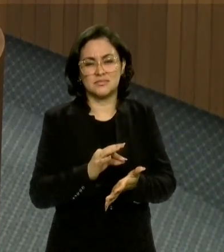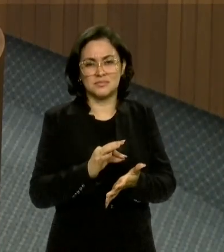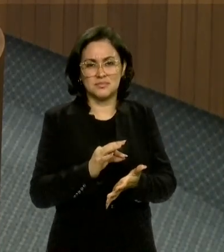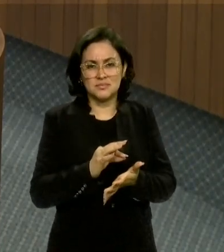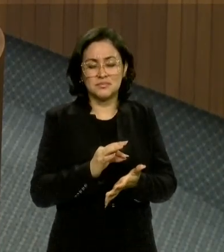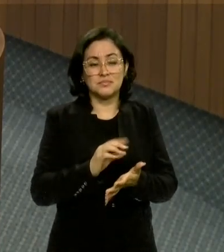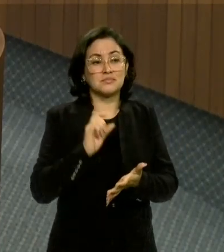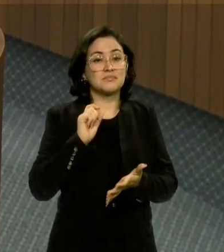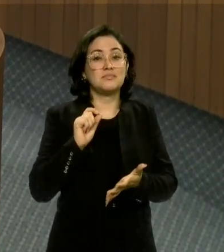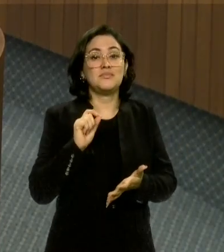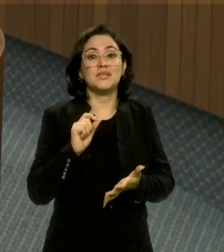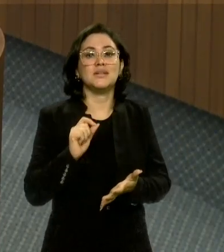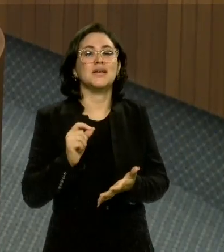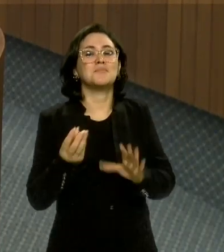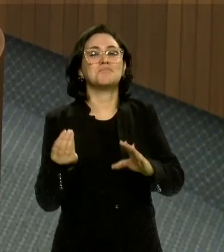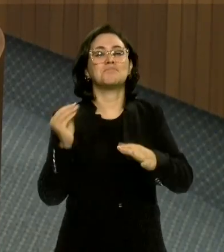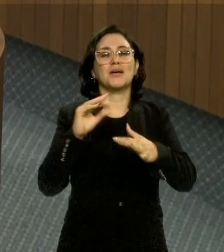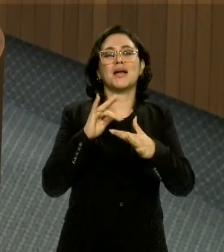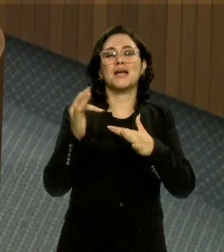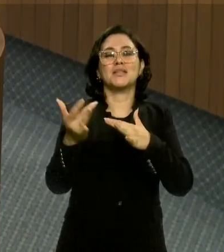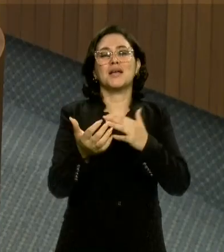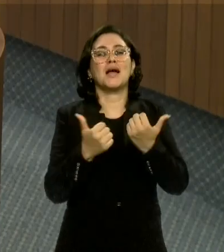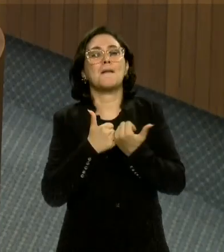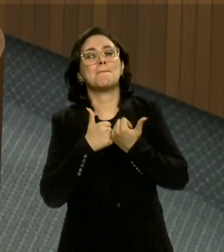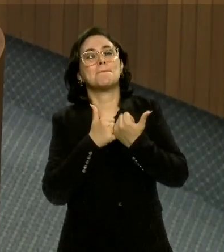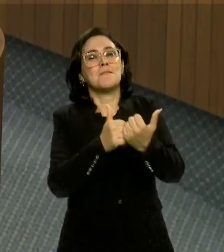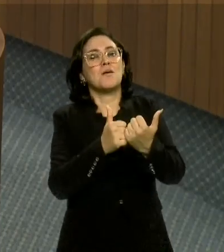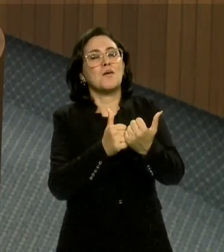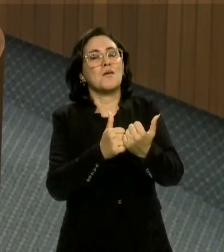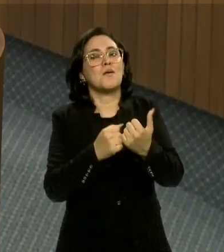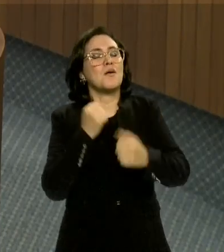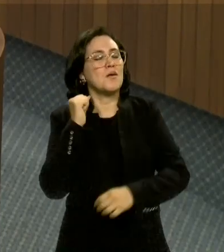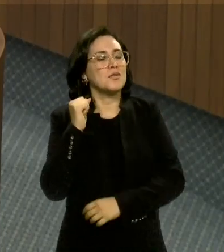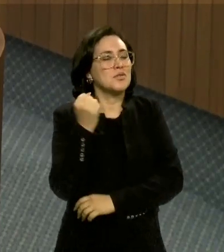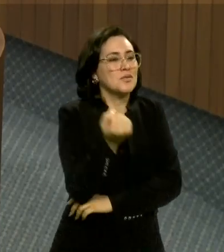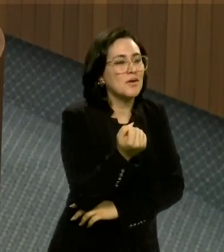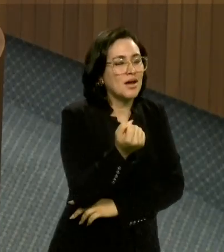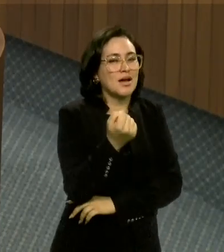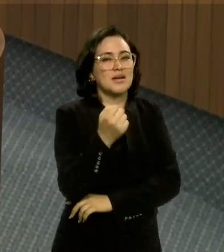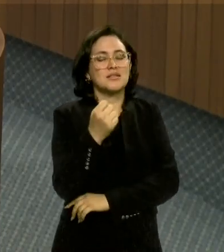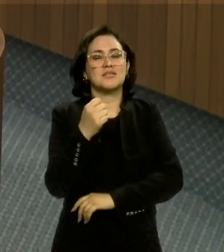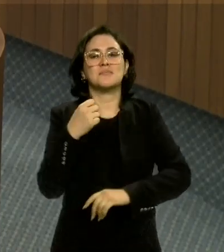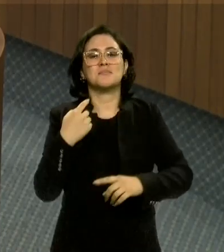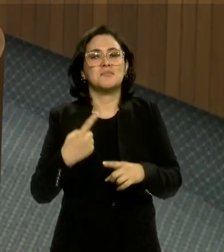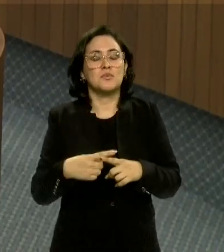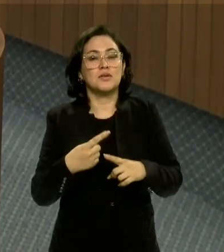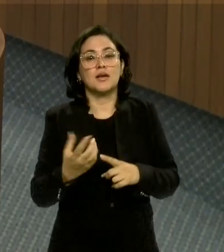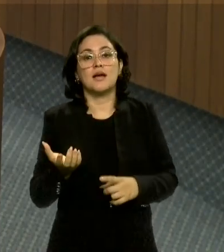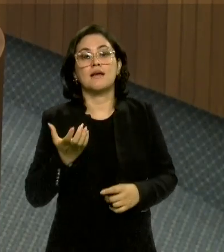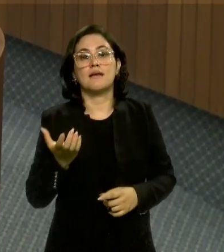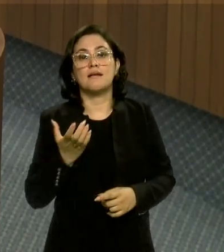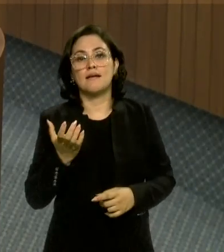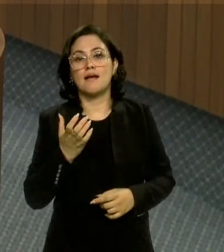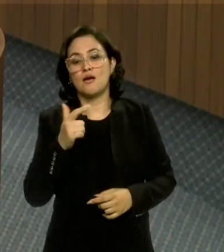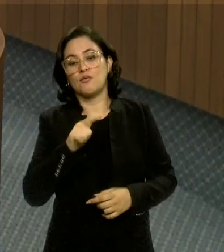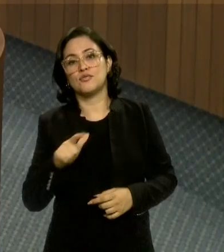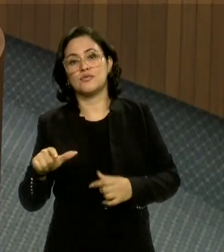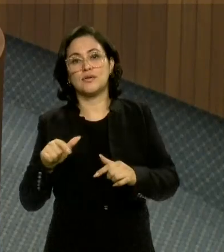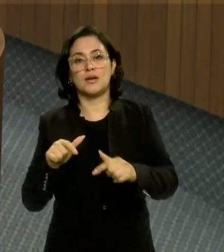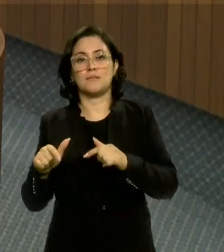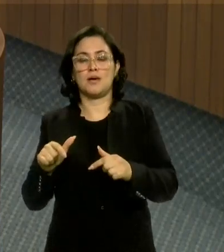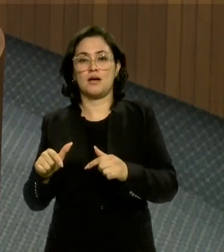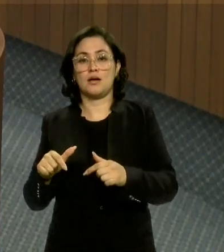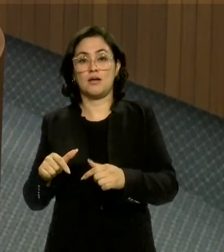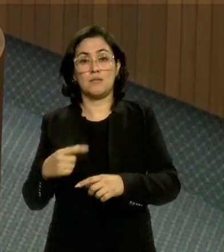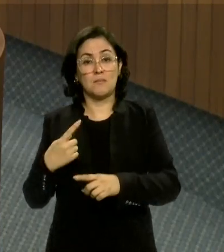cuidando. E não adianta, Duarte, vir dizer que eu estou atacando família, porque eu não estou. A Karen está numa posição de